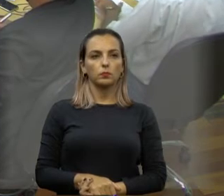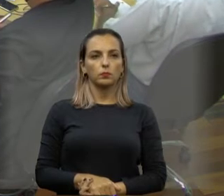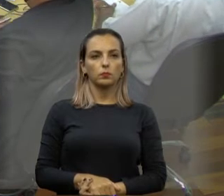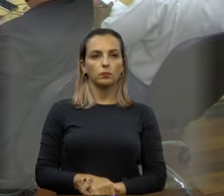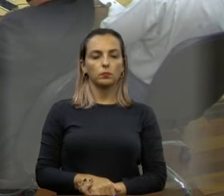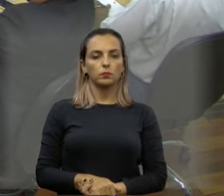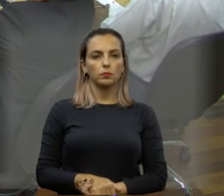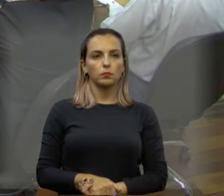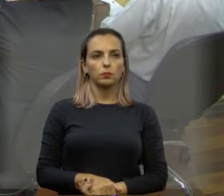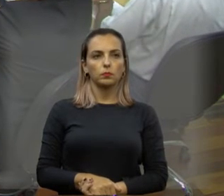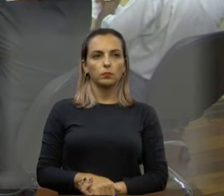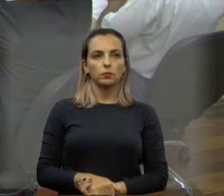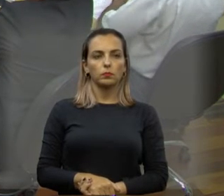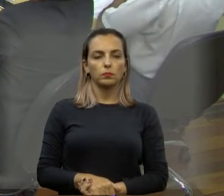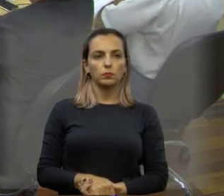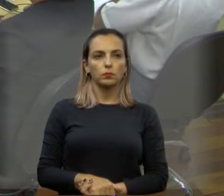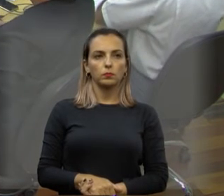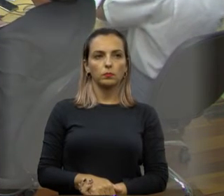Os Simpsons